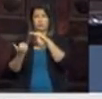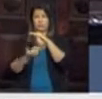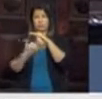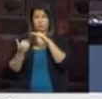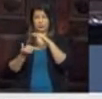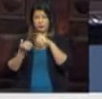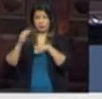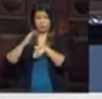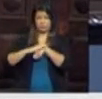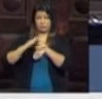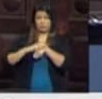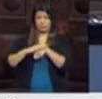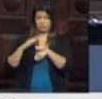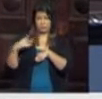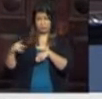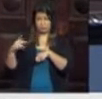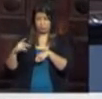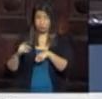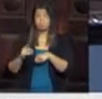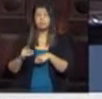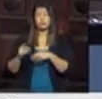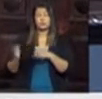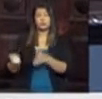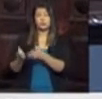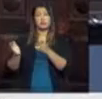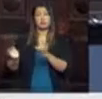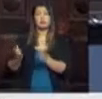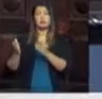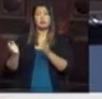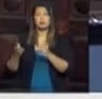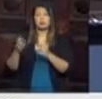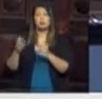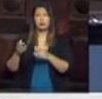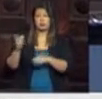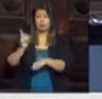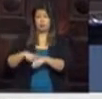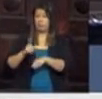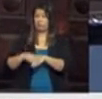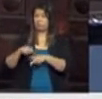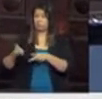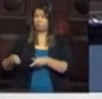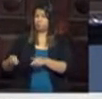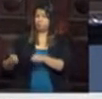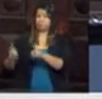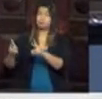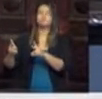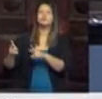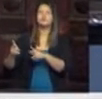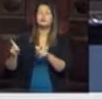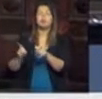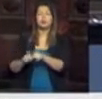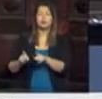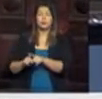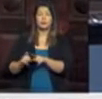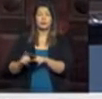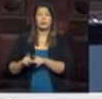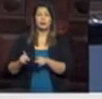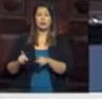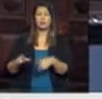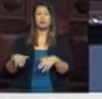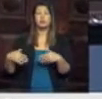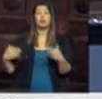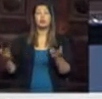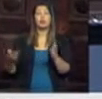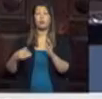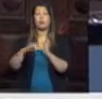estão sujeitas a incentivos por tempo indeterminado e qual é o